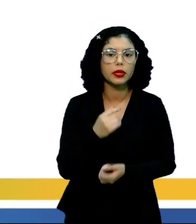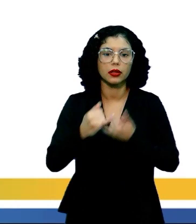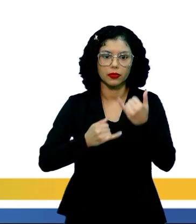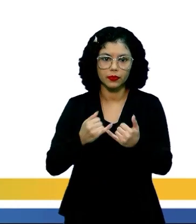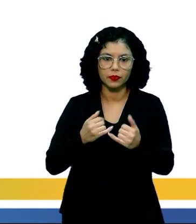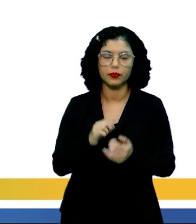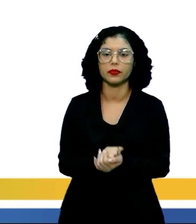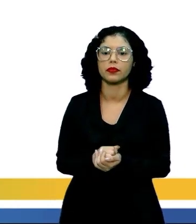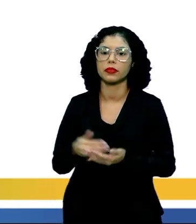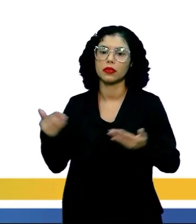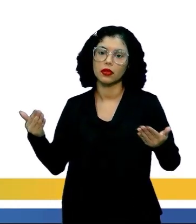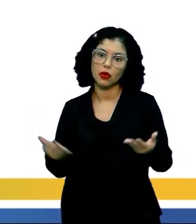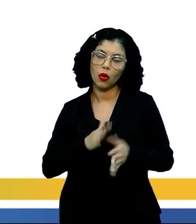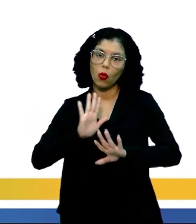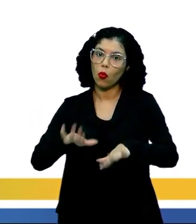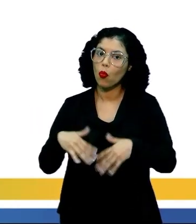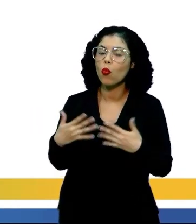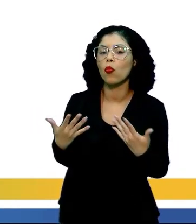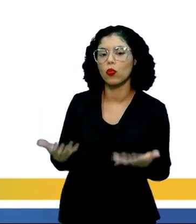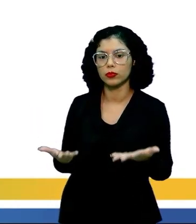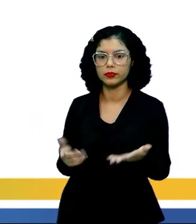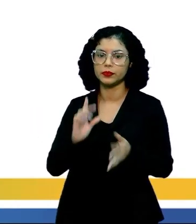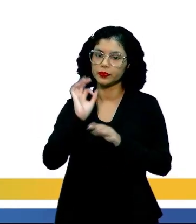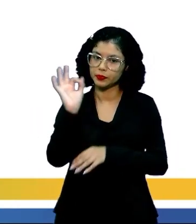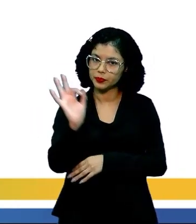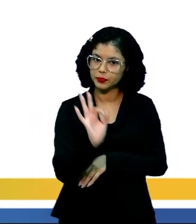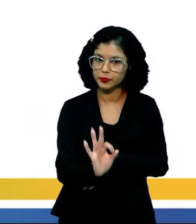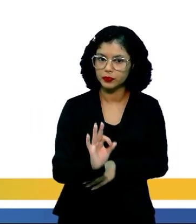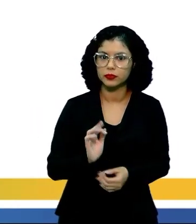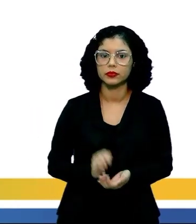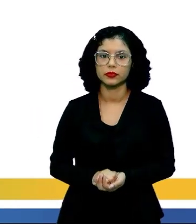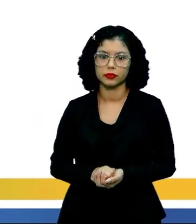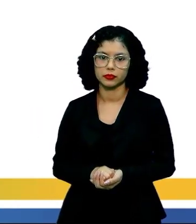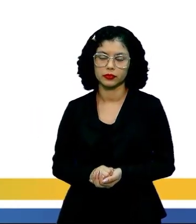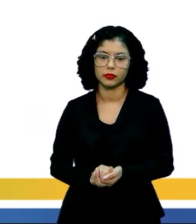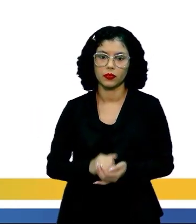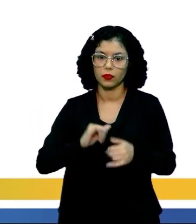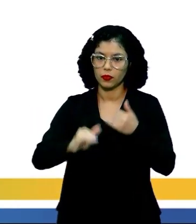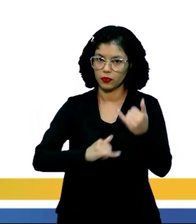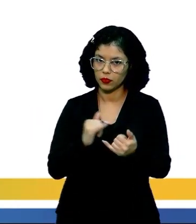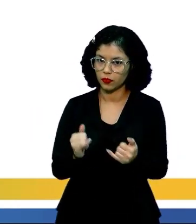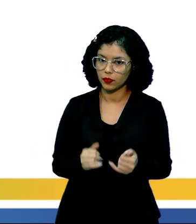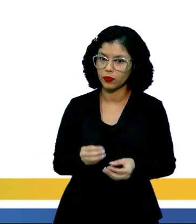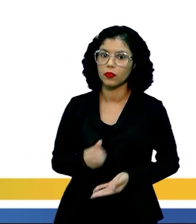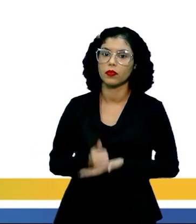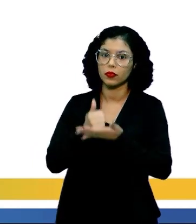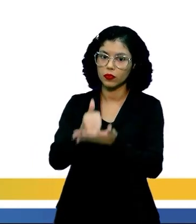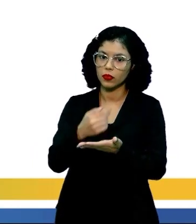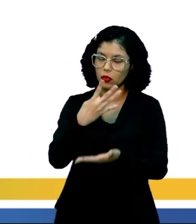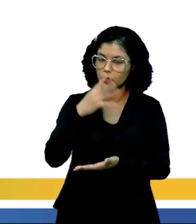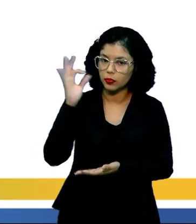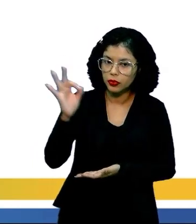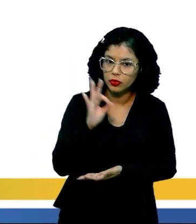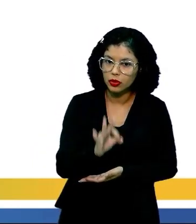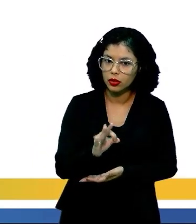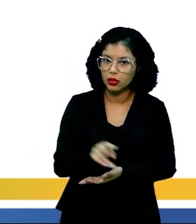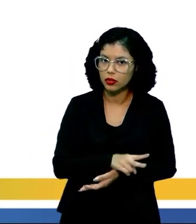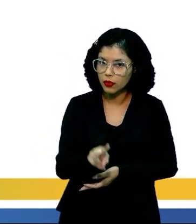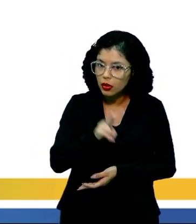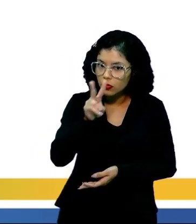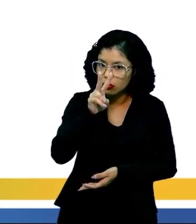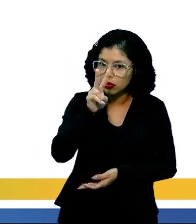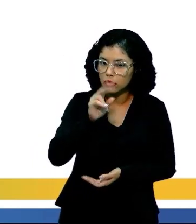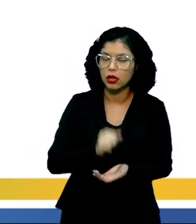mil brinquedos. Qual é a porcentagem para calcular os brinquedos doados? 4% desse